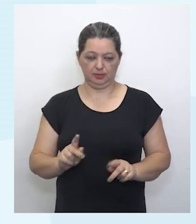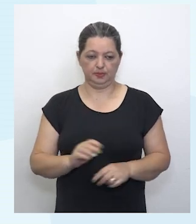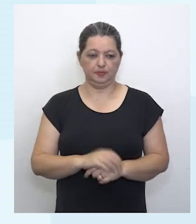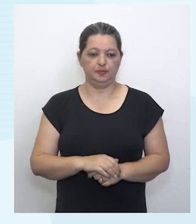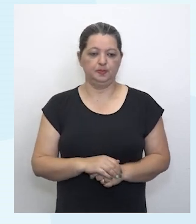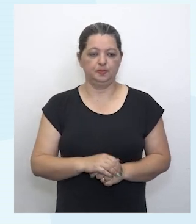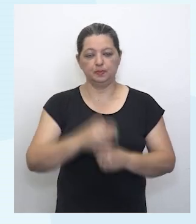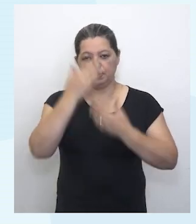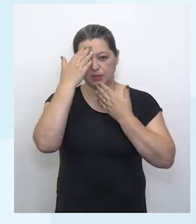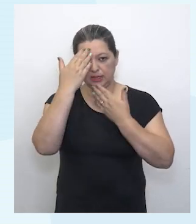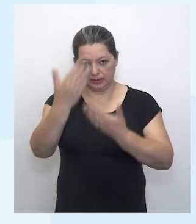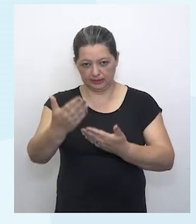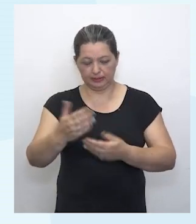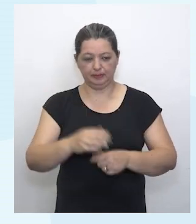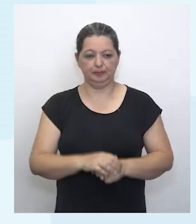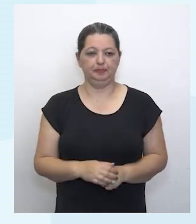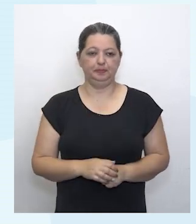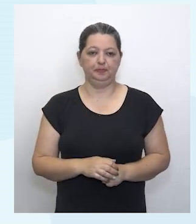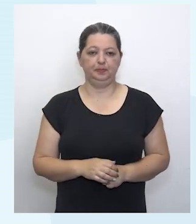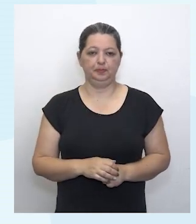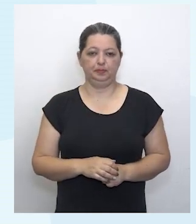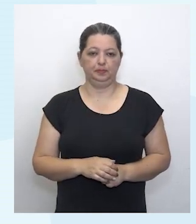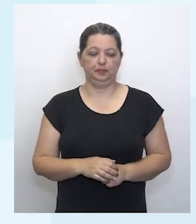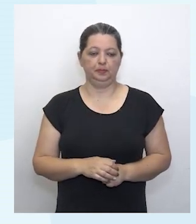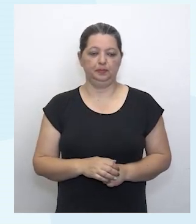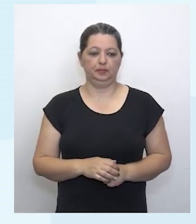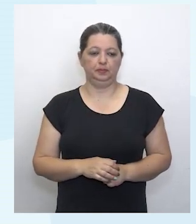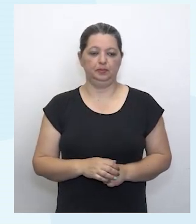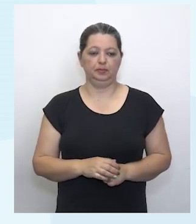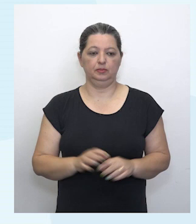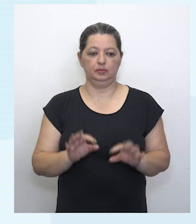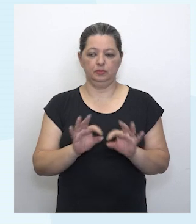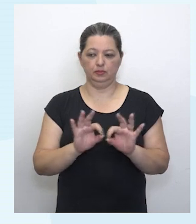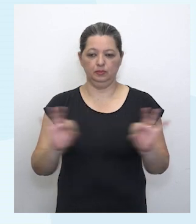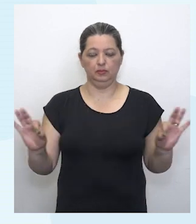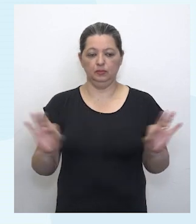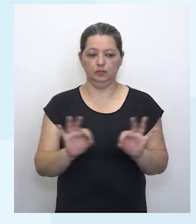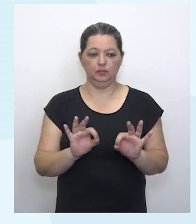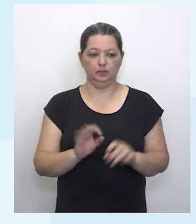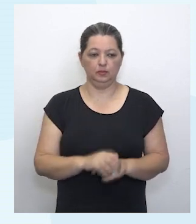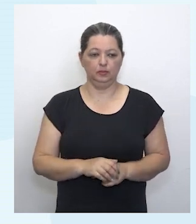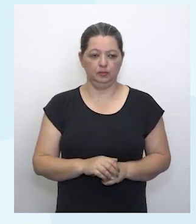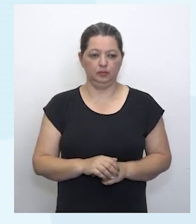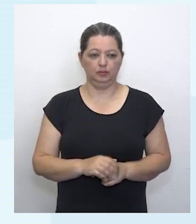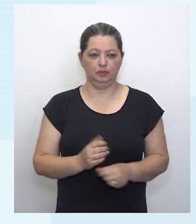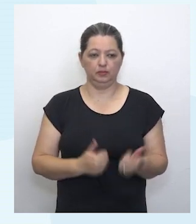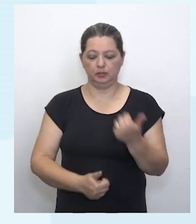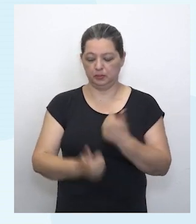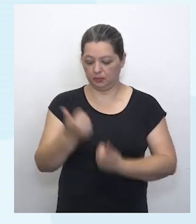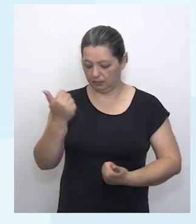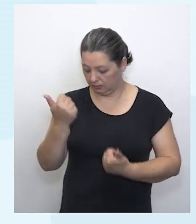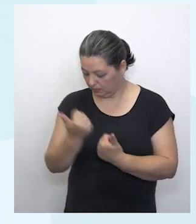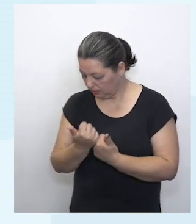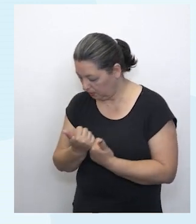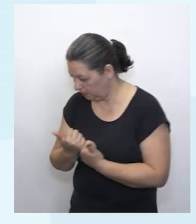Isso, obrigado. E a sugestão de frase: o meu amor é imenso. E a